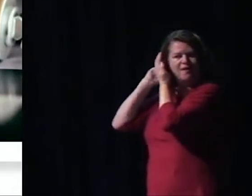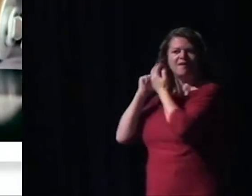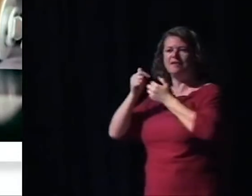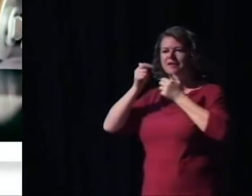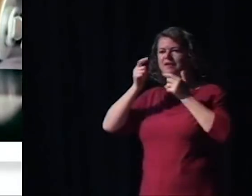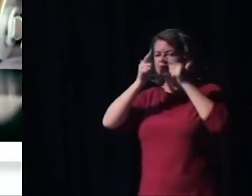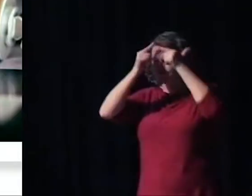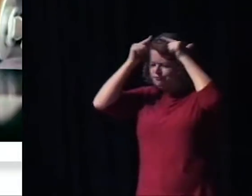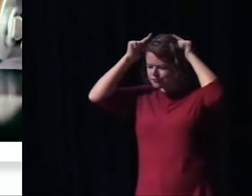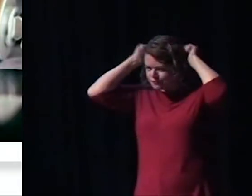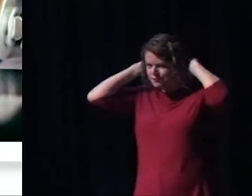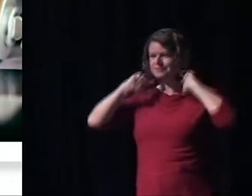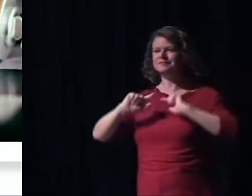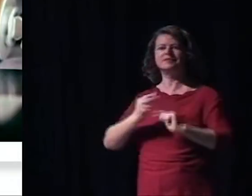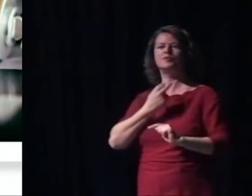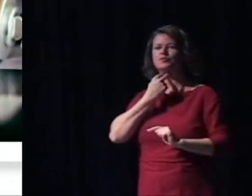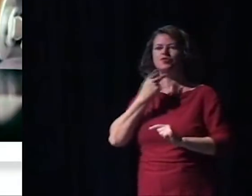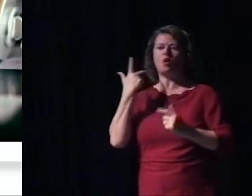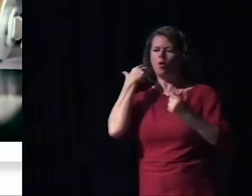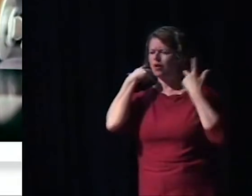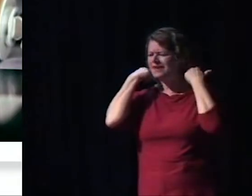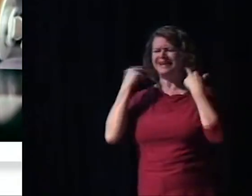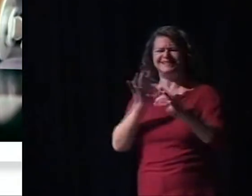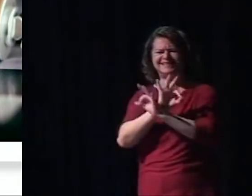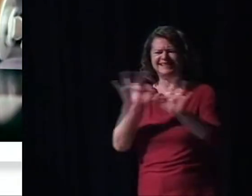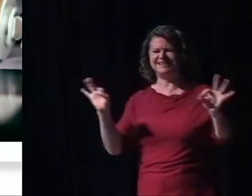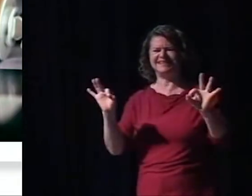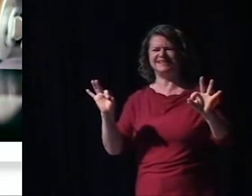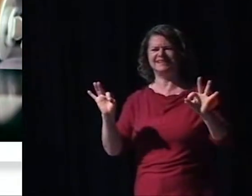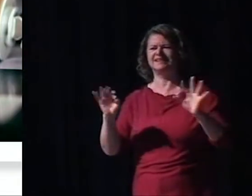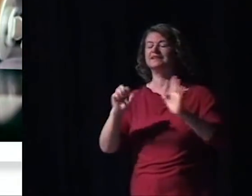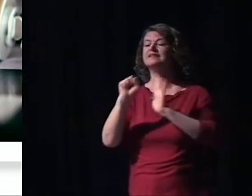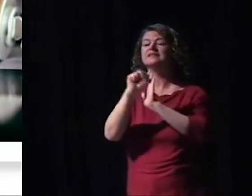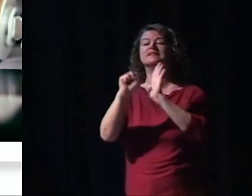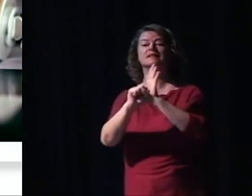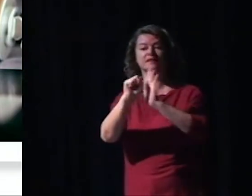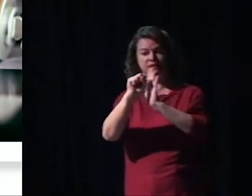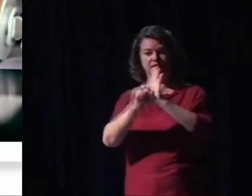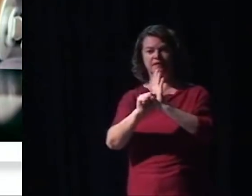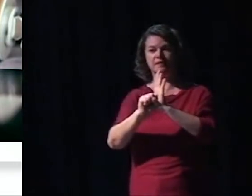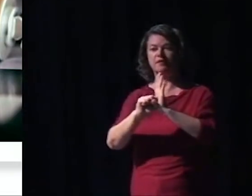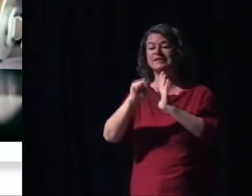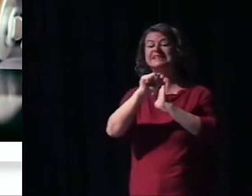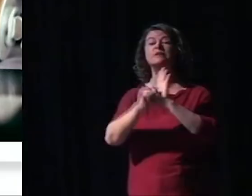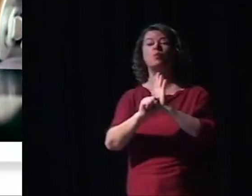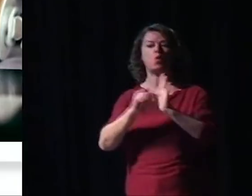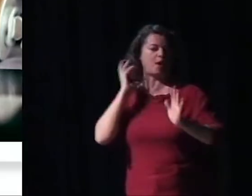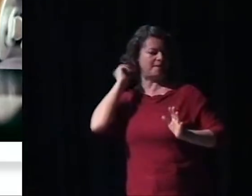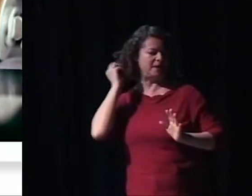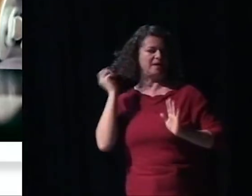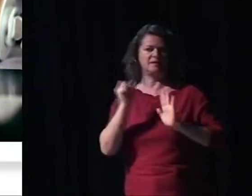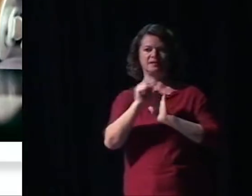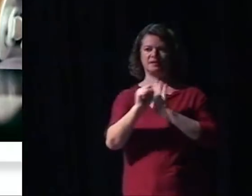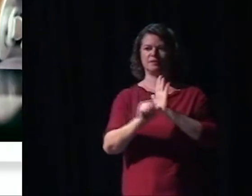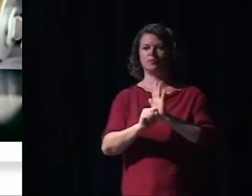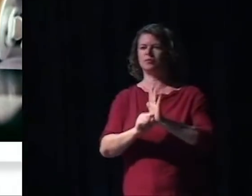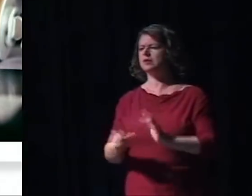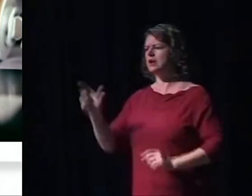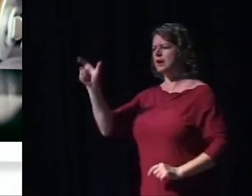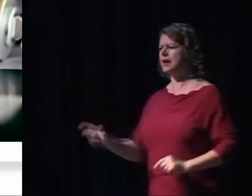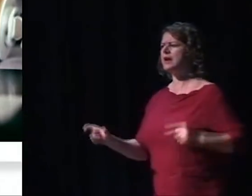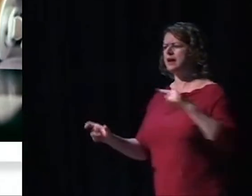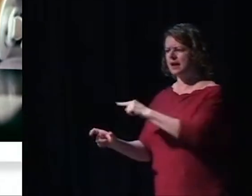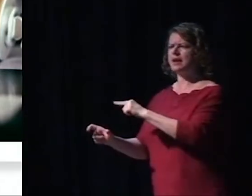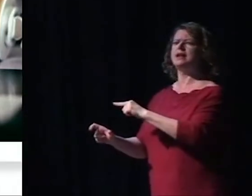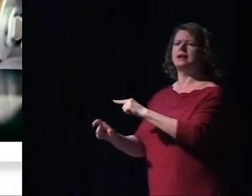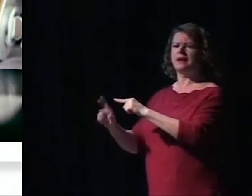Era um símbolo, era um sinal externo de algo que acontecia dentro do homem santificado ao Senhor. Nós vamos fazer batismo aqui no final do